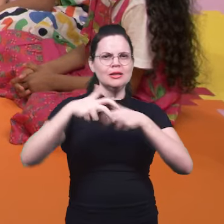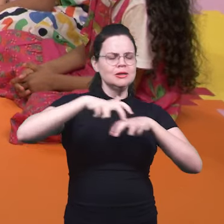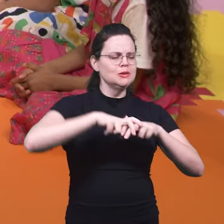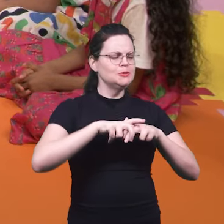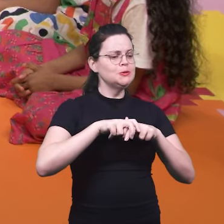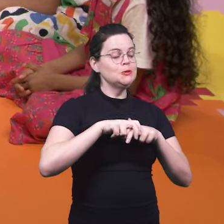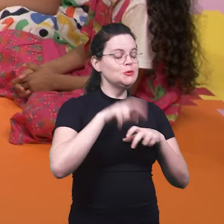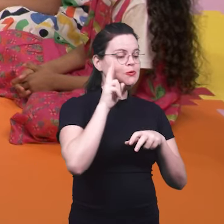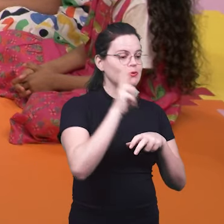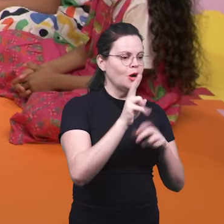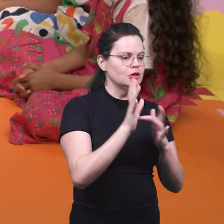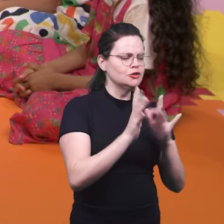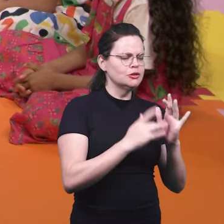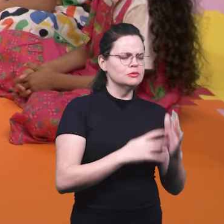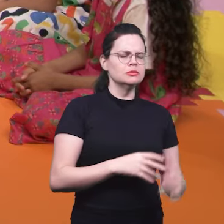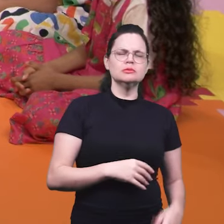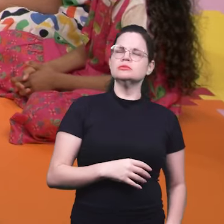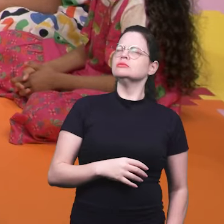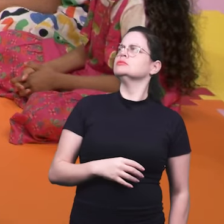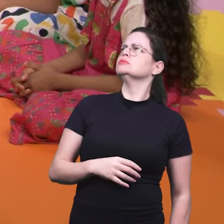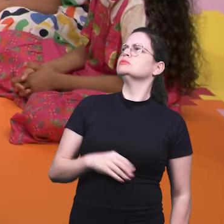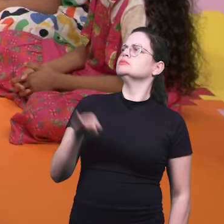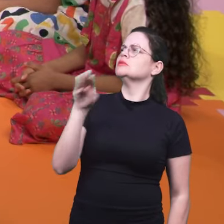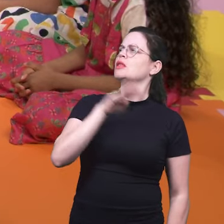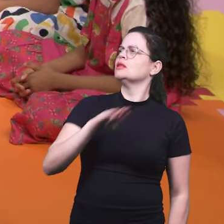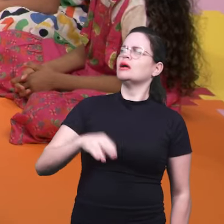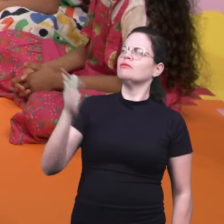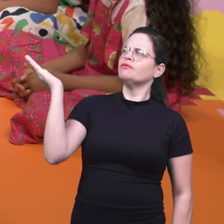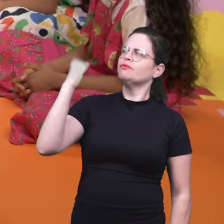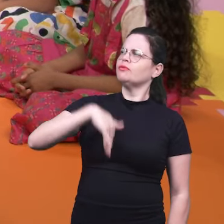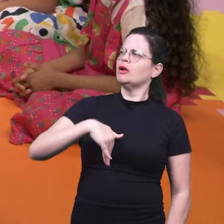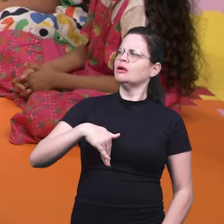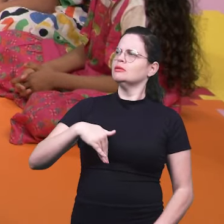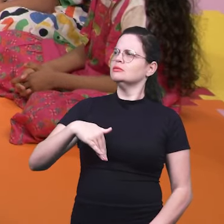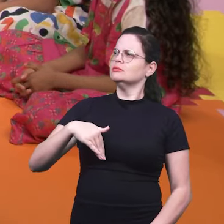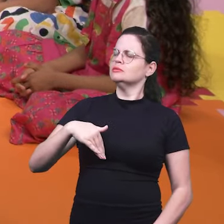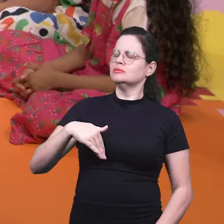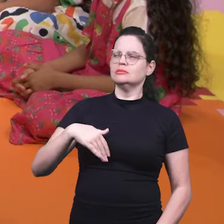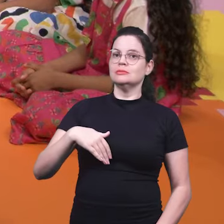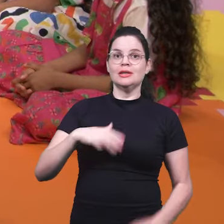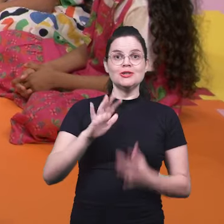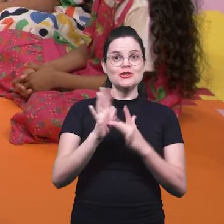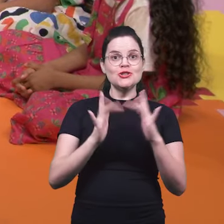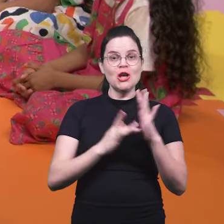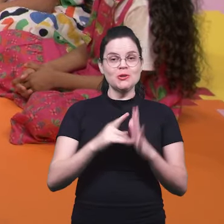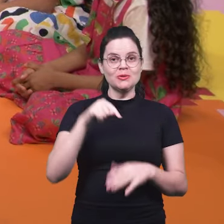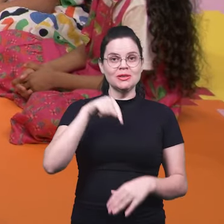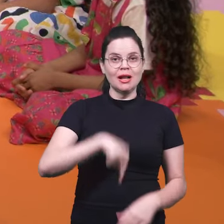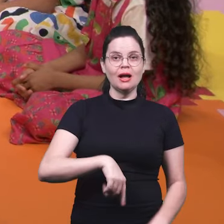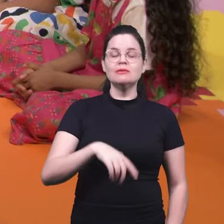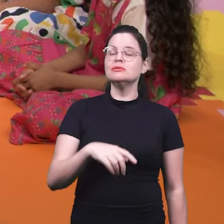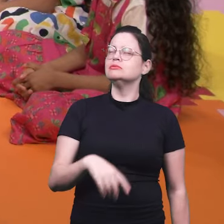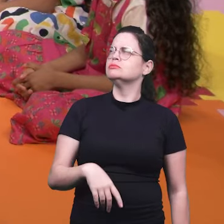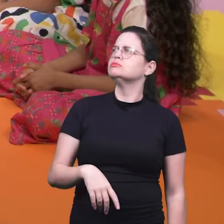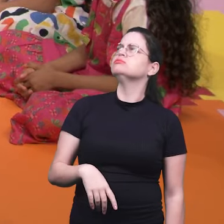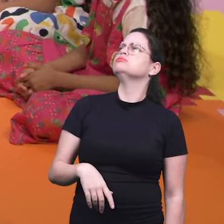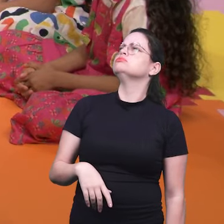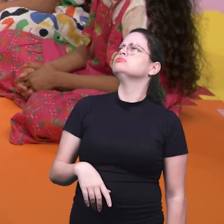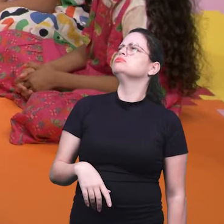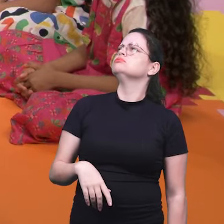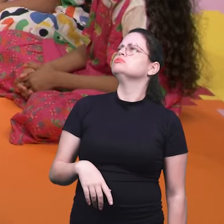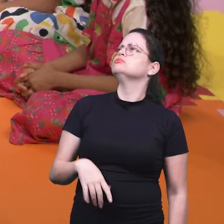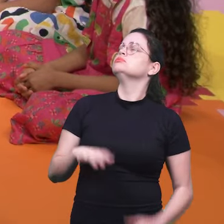para ele descer Jesus Jesus Jesus estava lá embaixo e olhou para